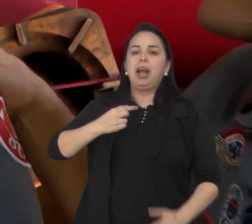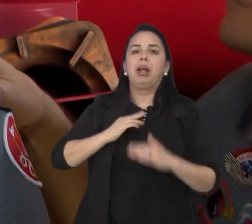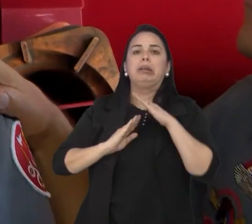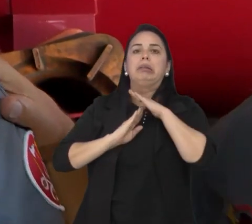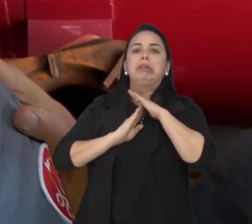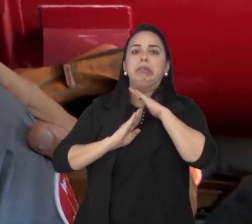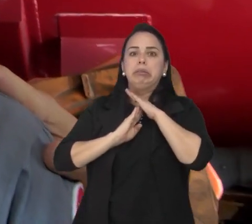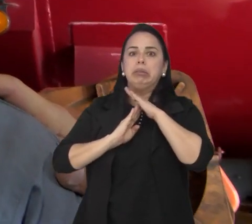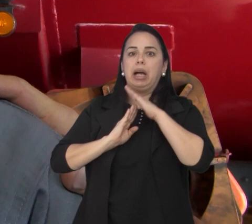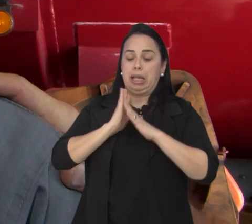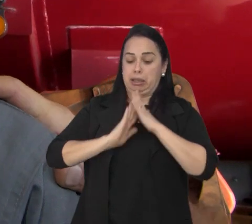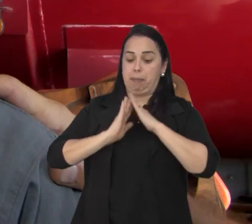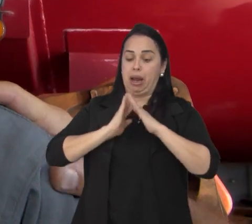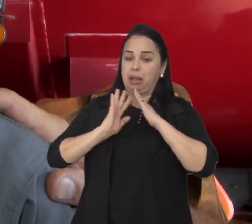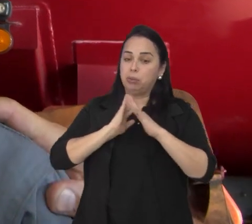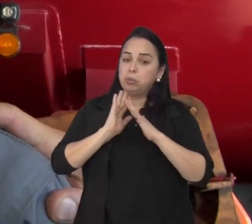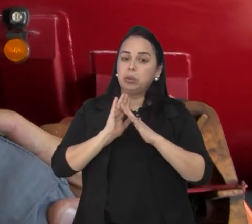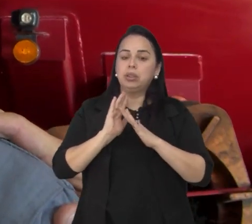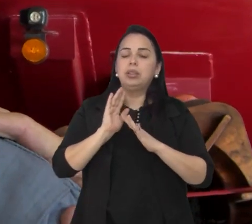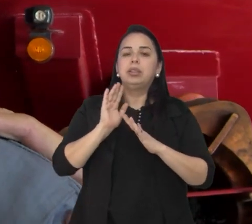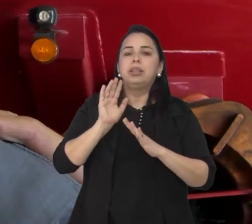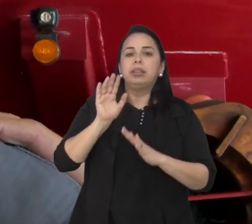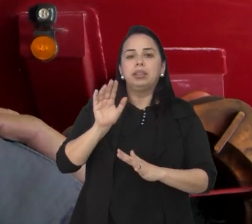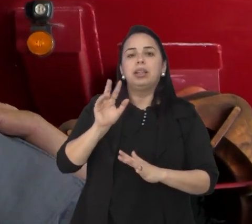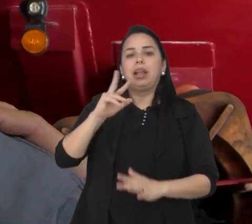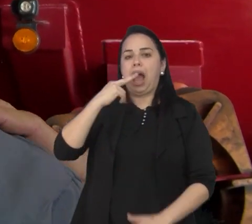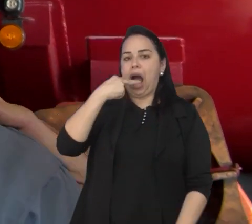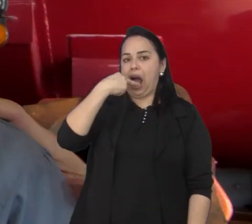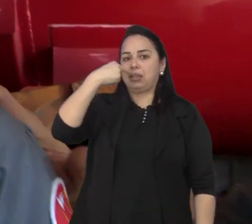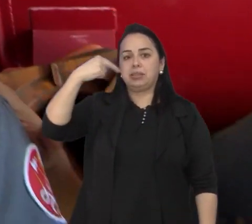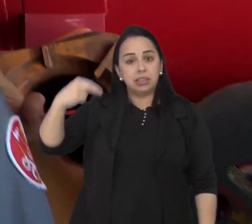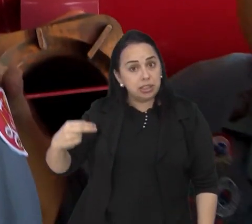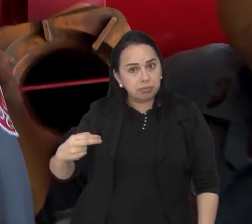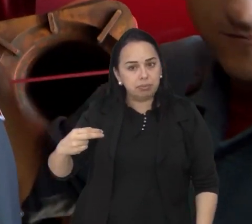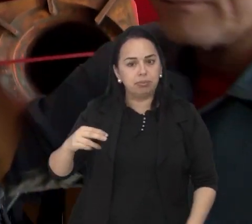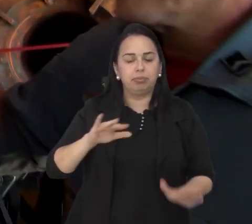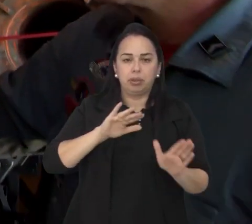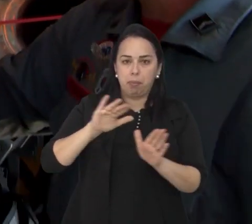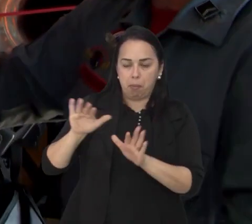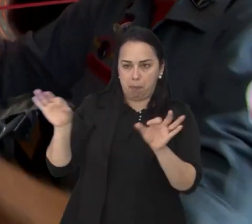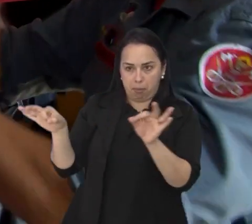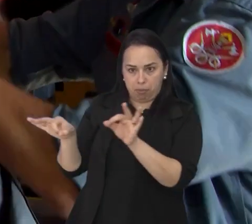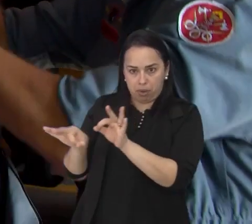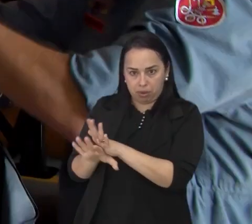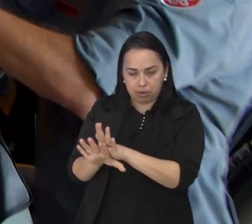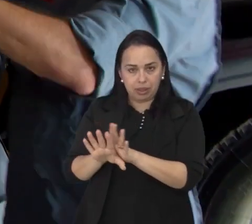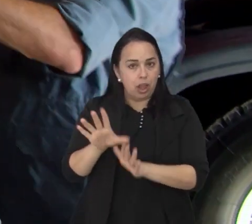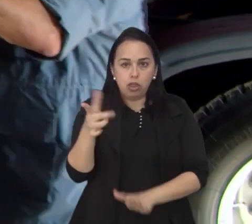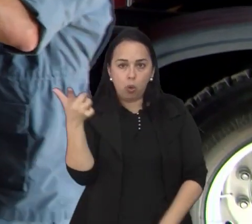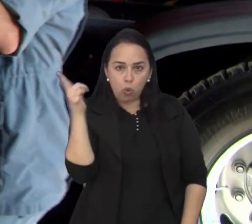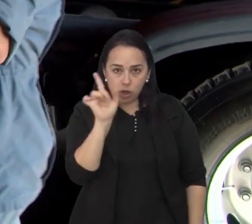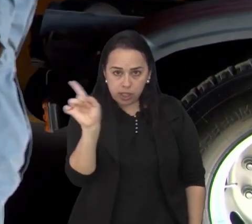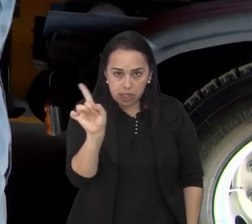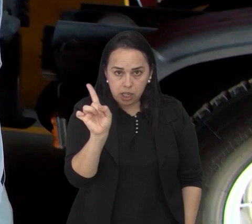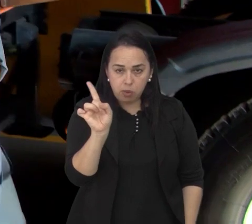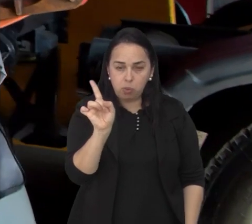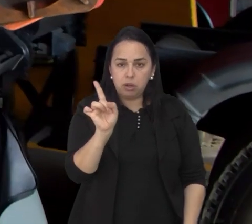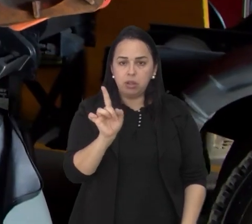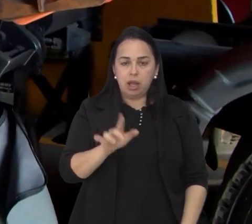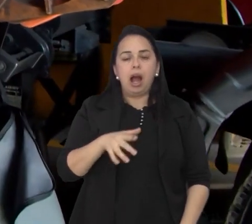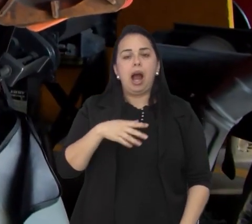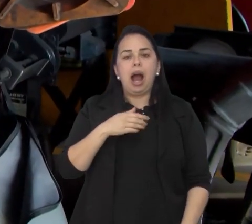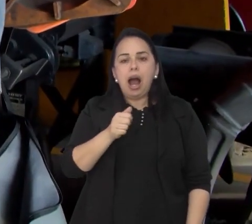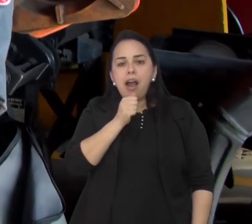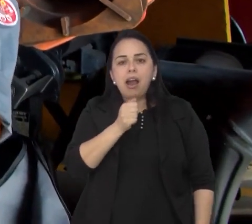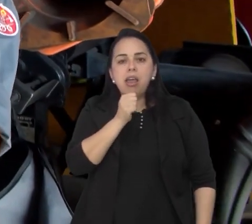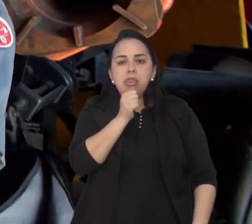objeto impedindo a respiração e, se possível, pinçá-lo e já retirar, resolvendo o problema. Não havendo essa